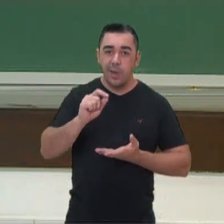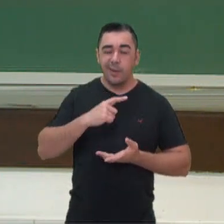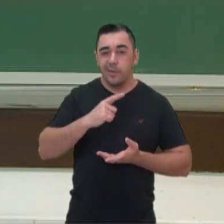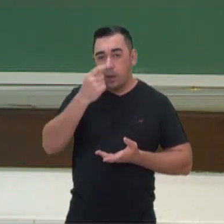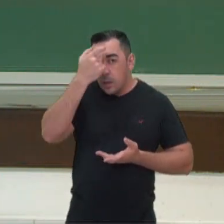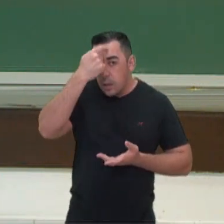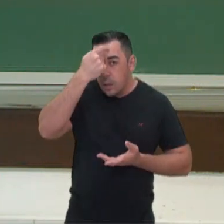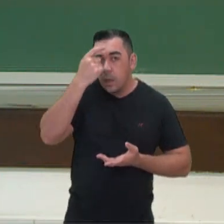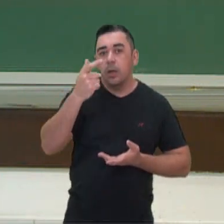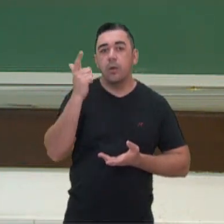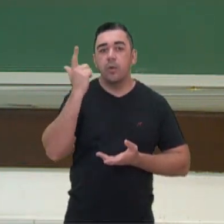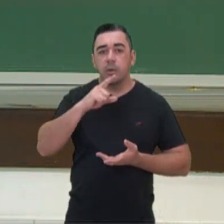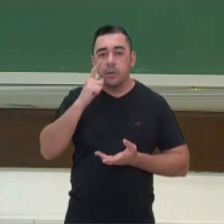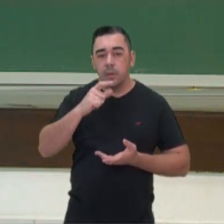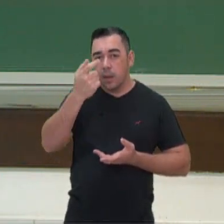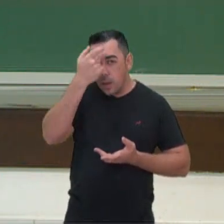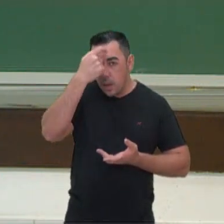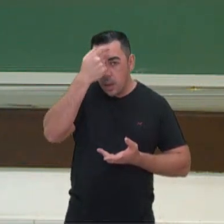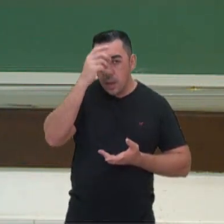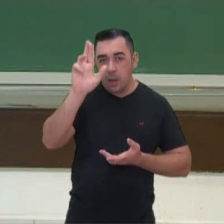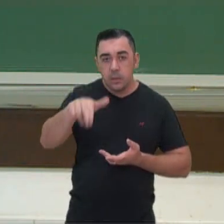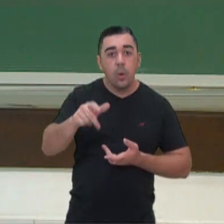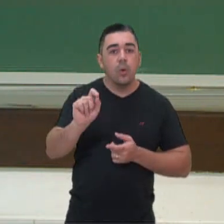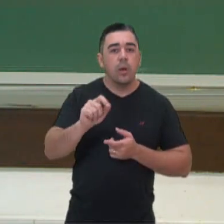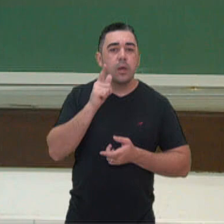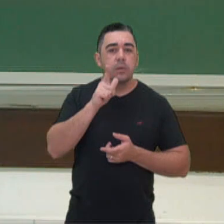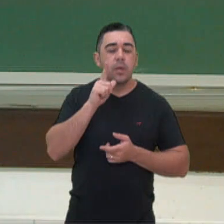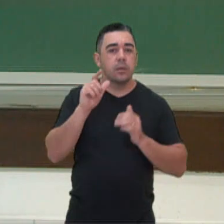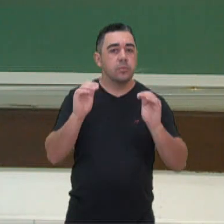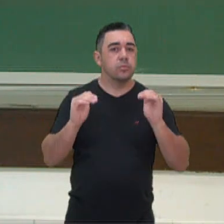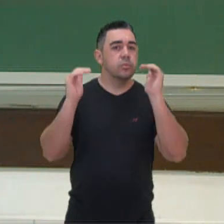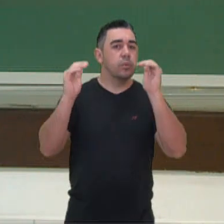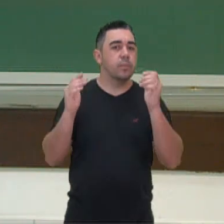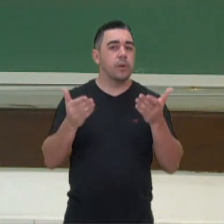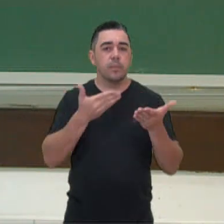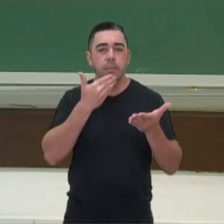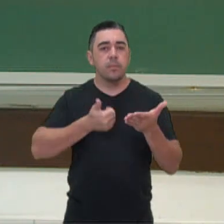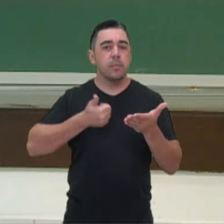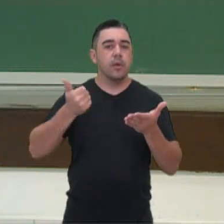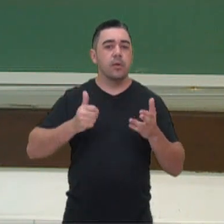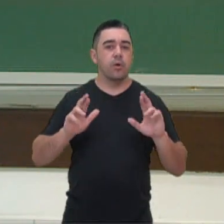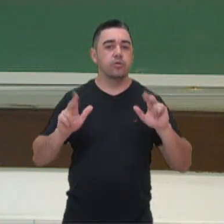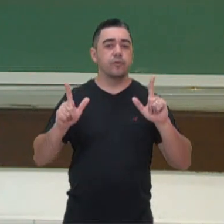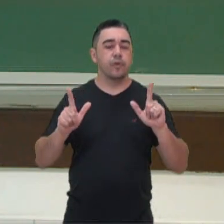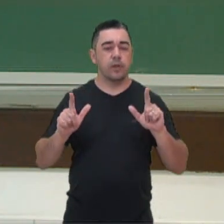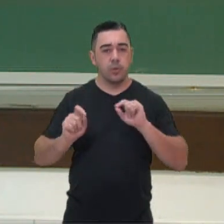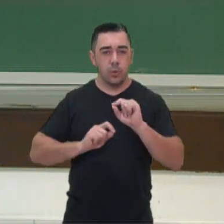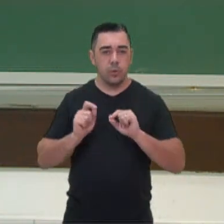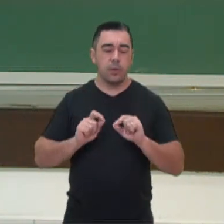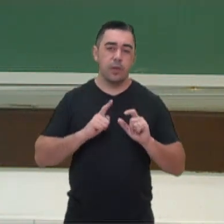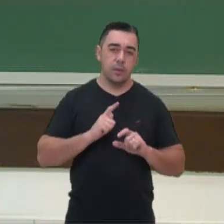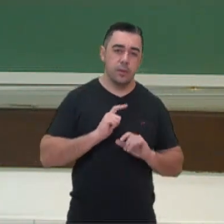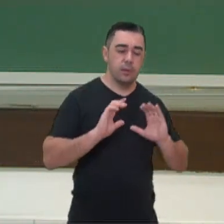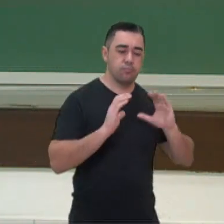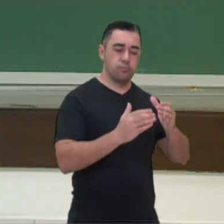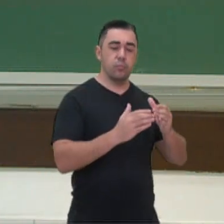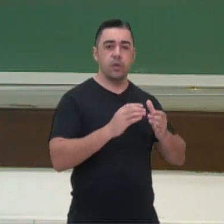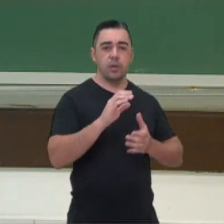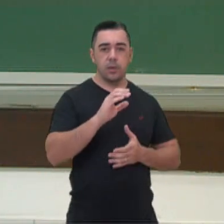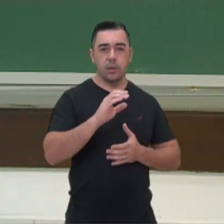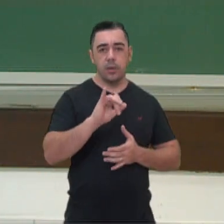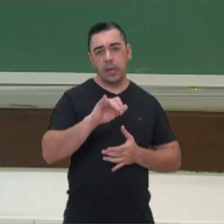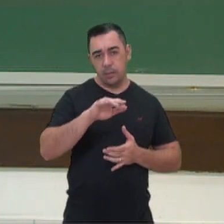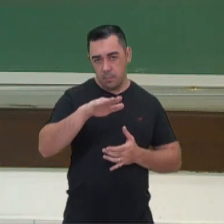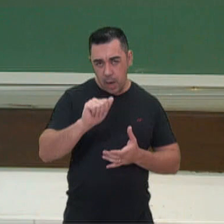razão, de pensar, de raciocinar, superar as adversidades, sejam climáticas,